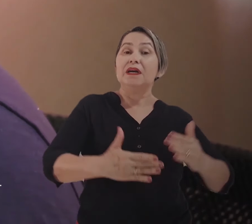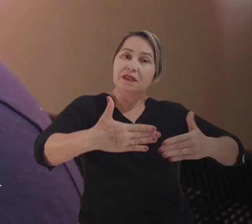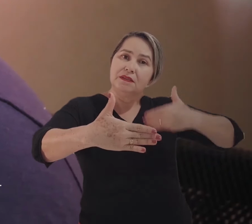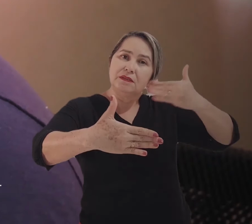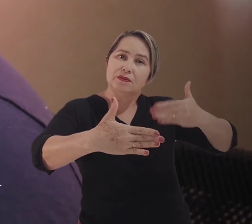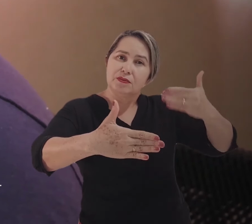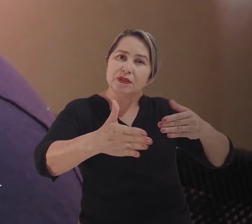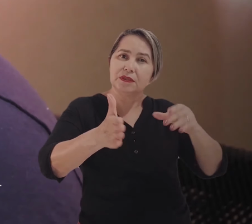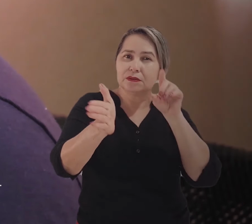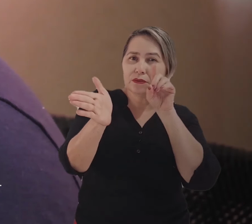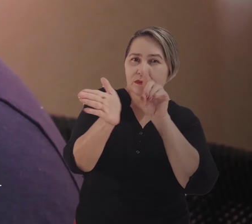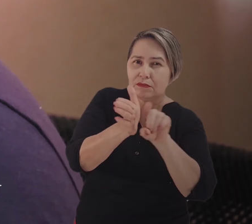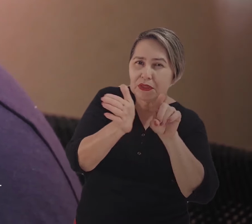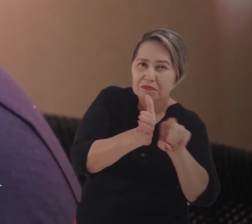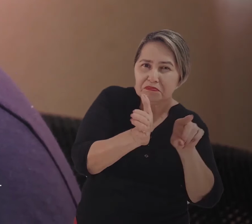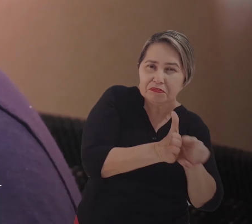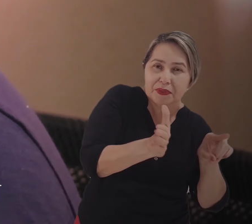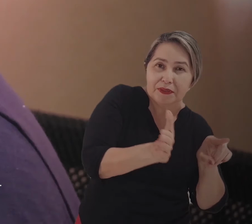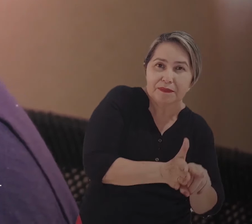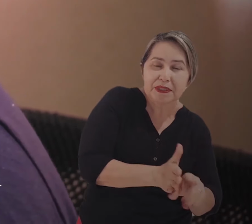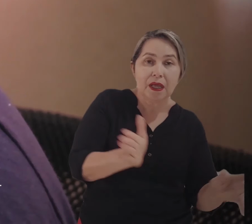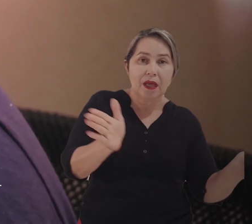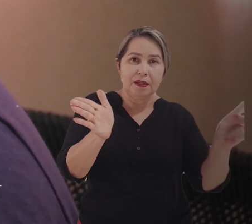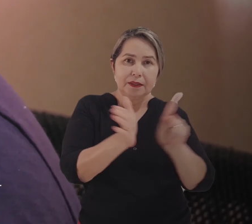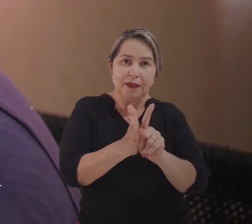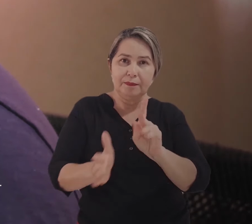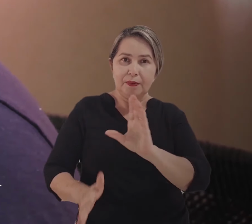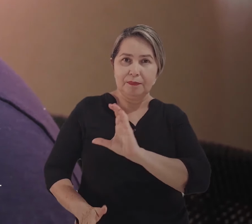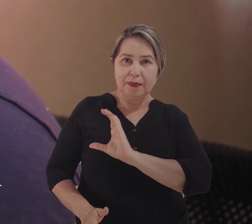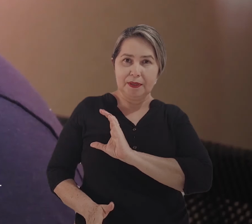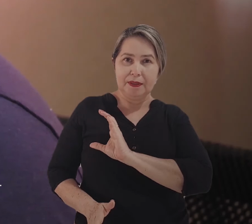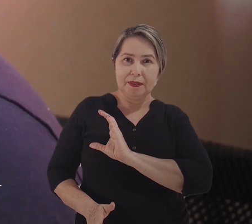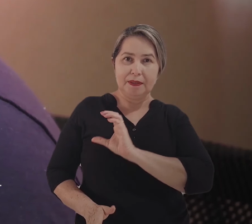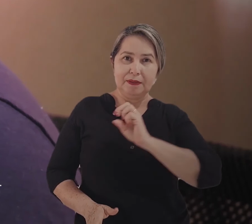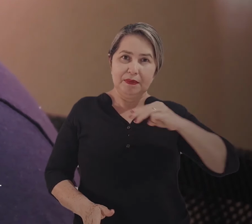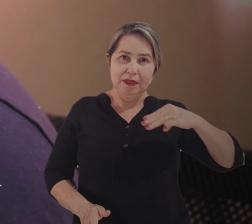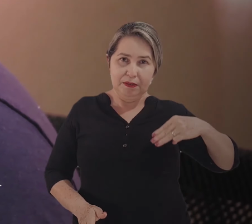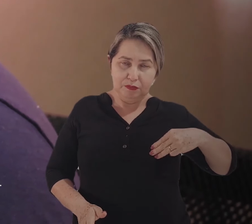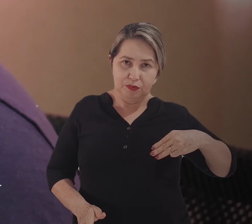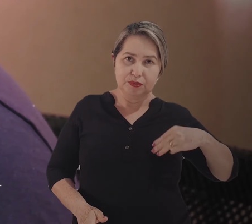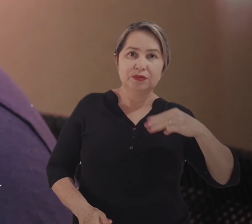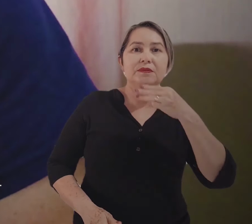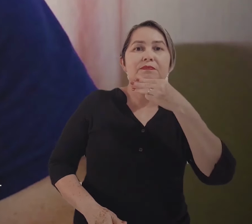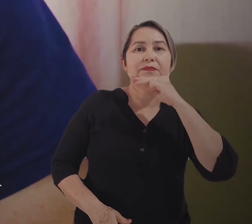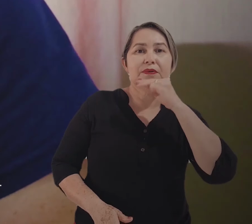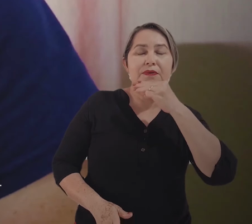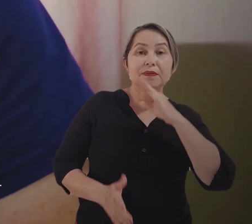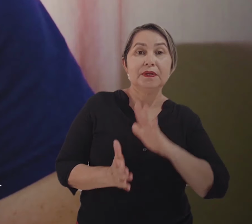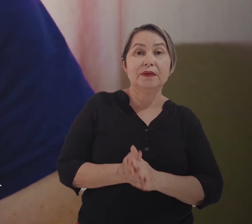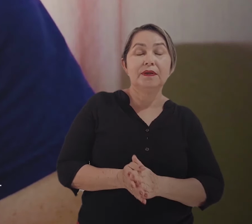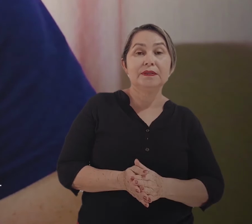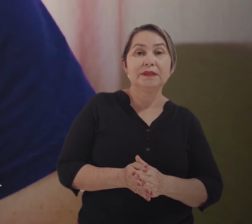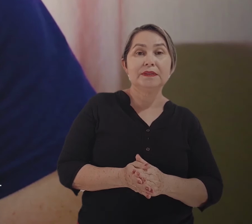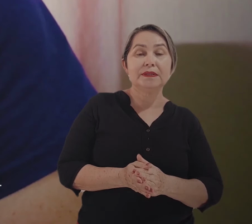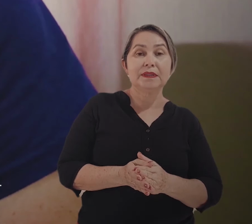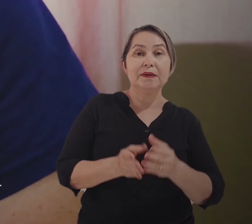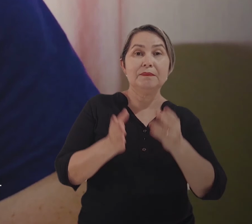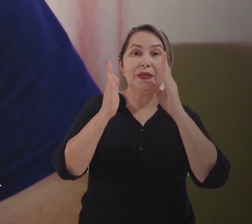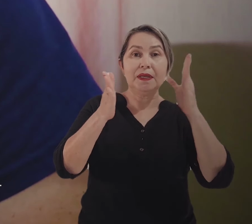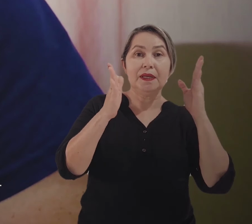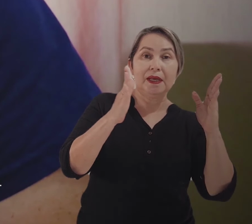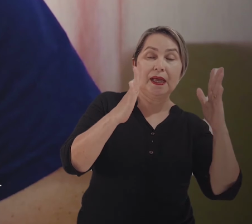fizemos na própria Câmara Municipal de Marabá, no arquivo público da Fundação Casa da Cultura